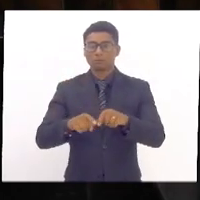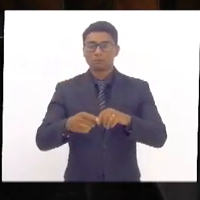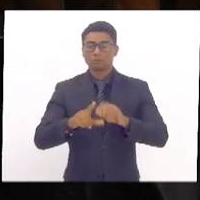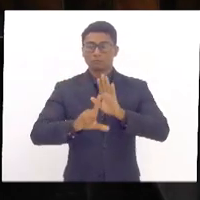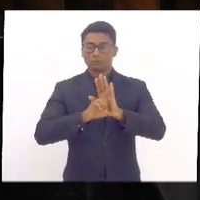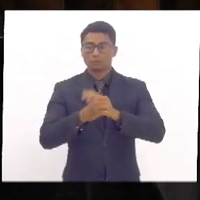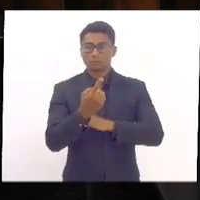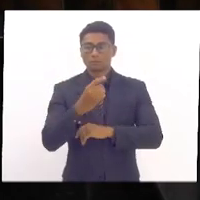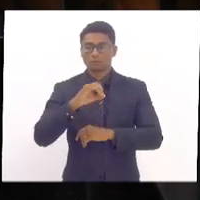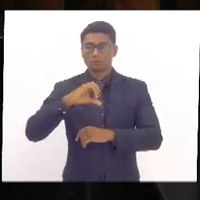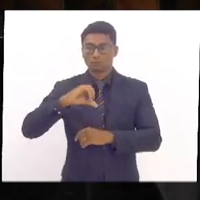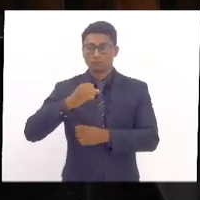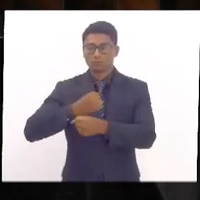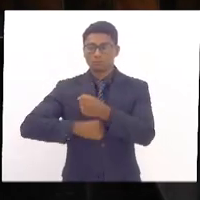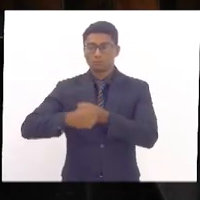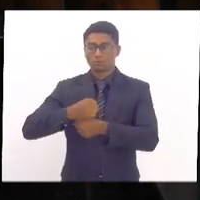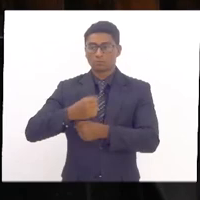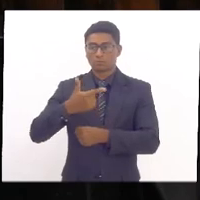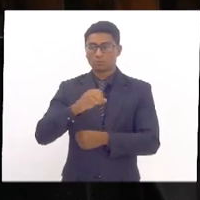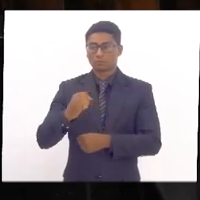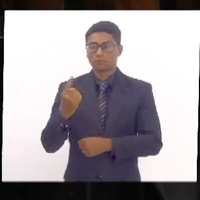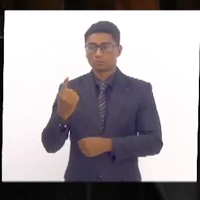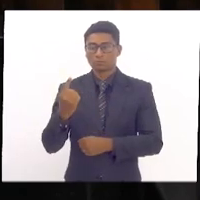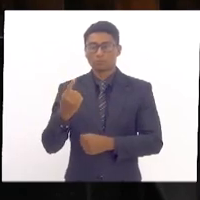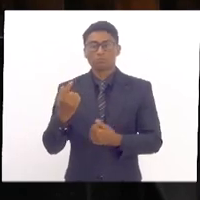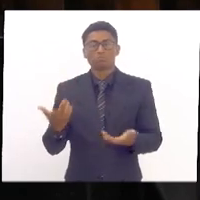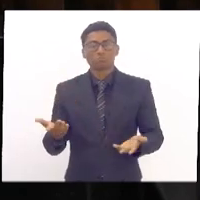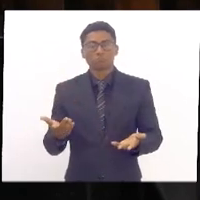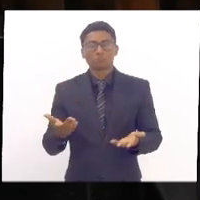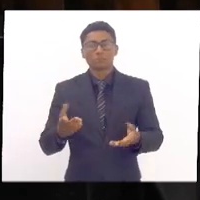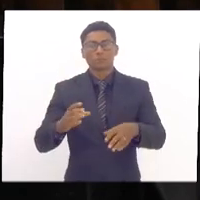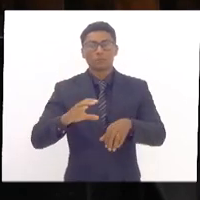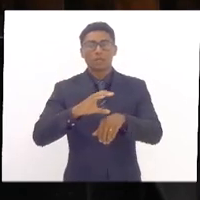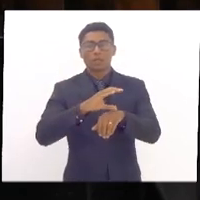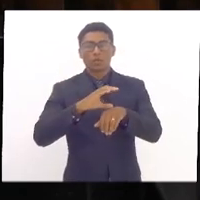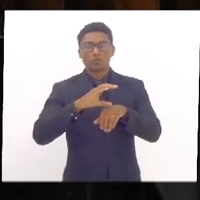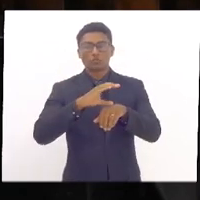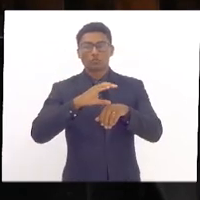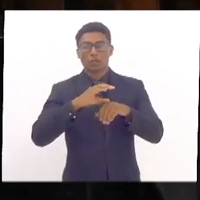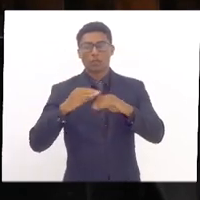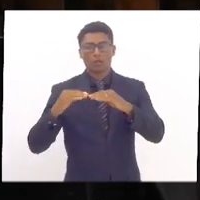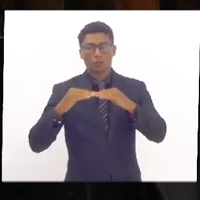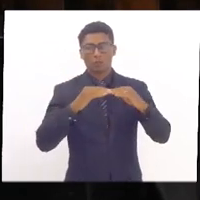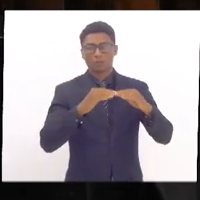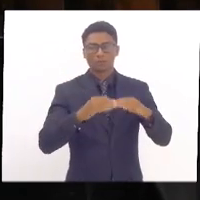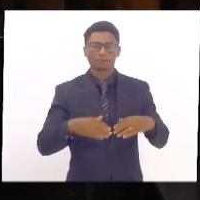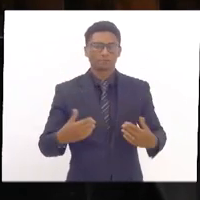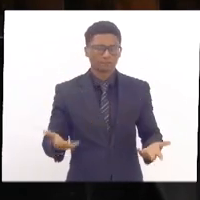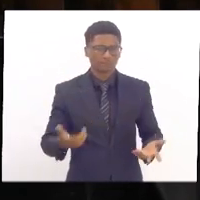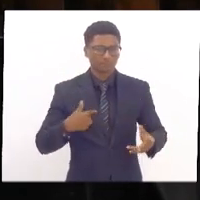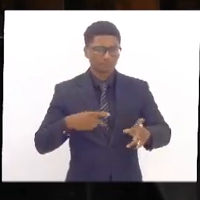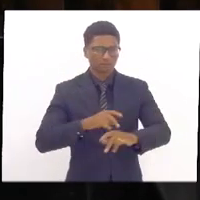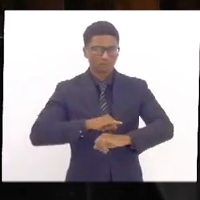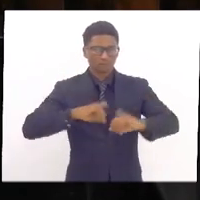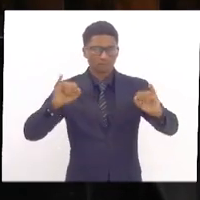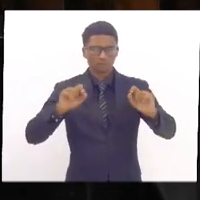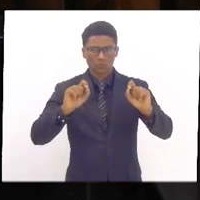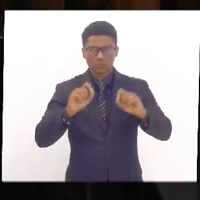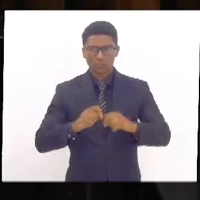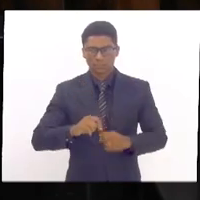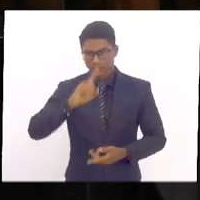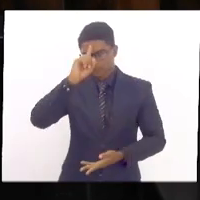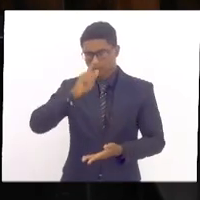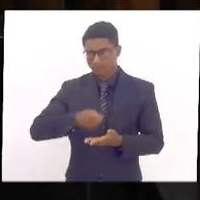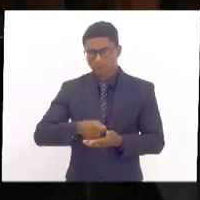possuem natureza infraconstitucional. E aí quero chamar a atenção sobre essa decisão.